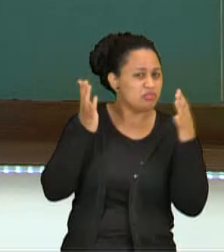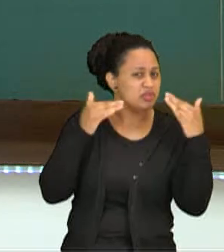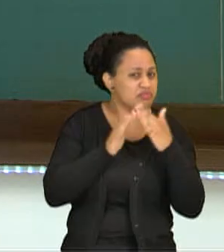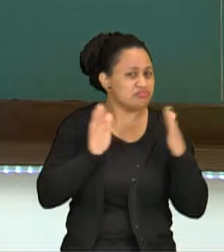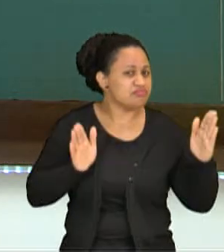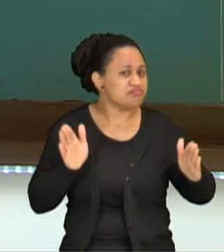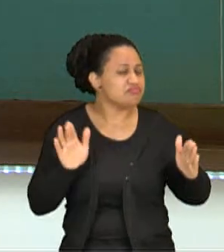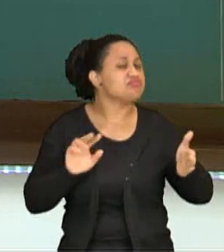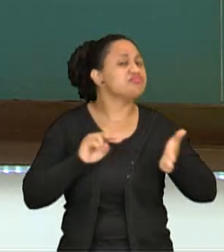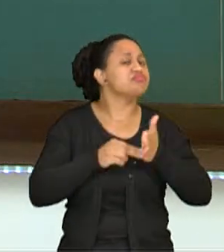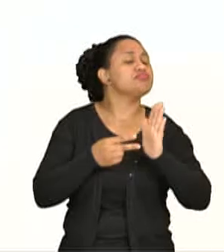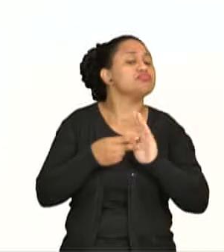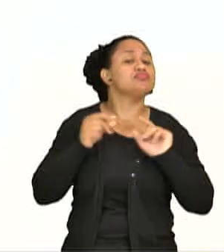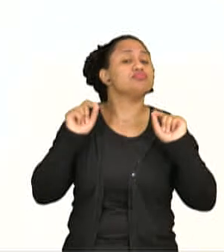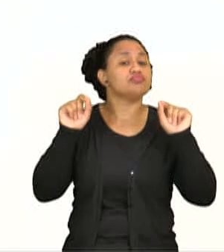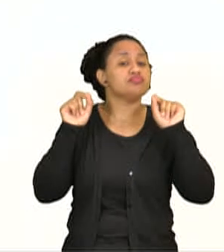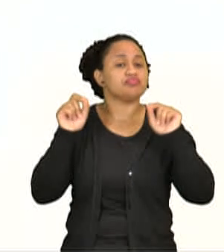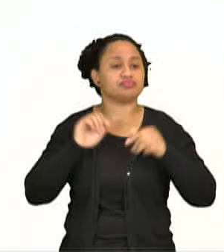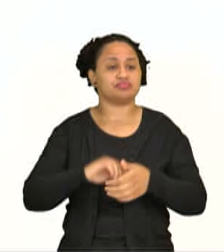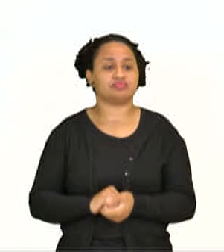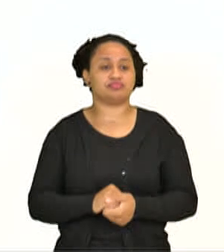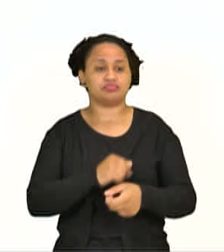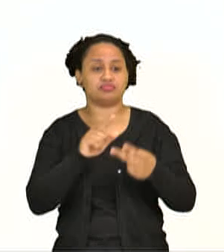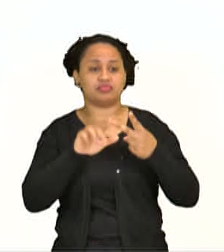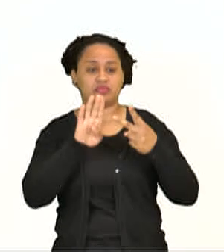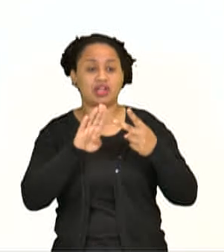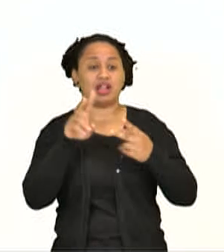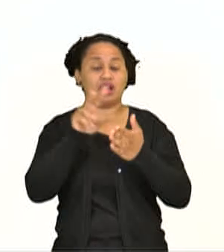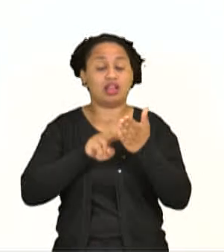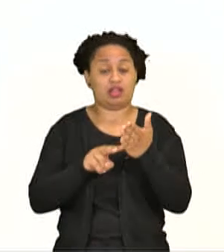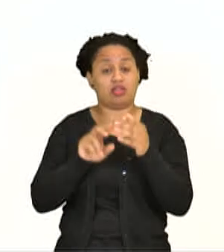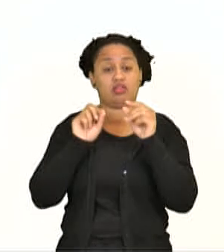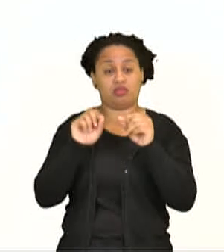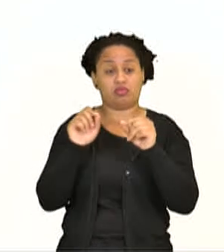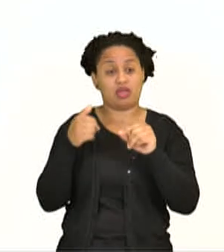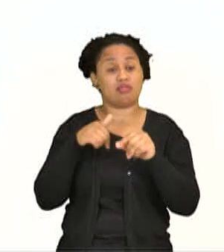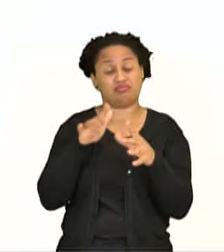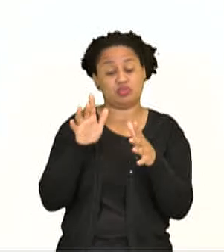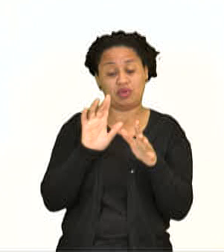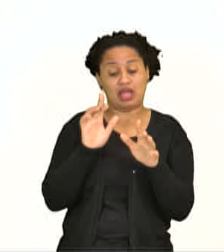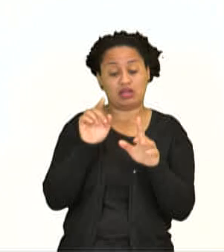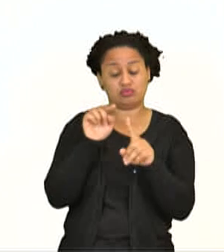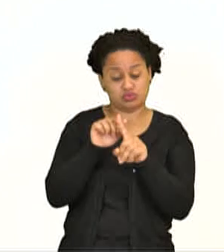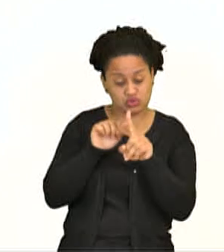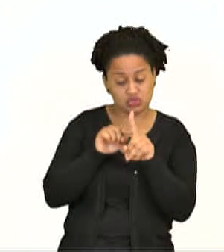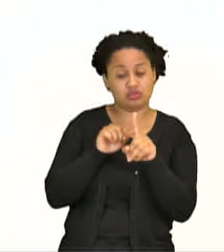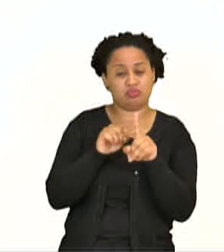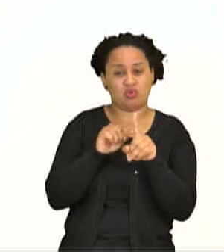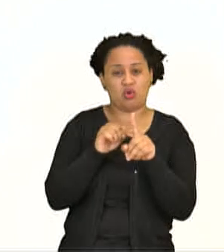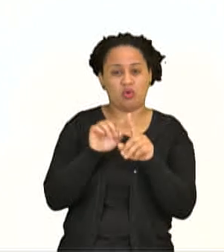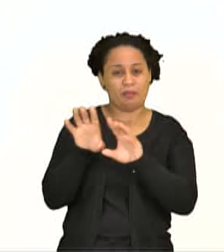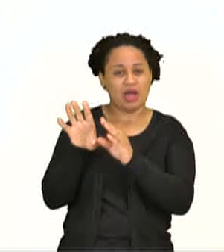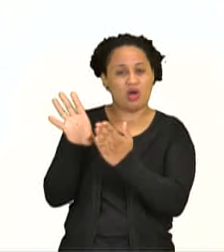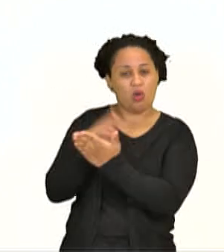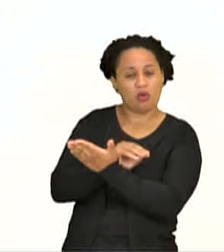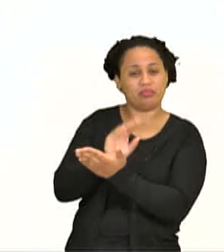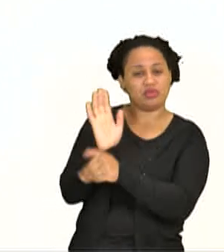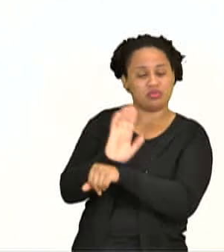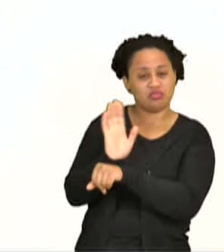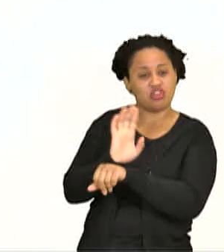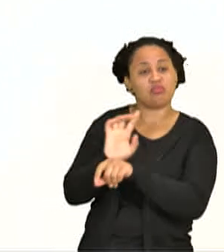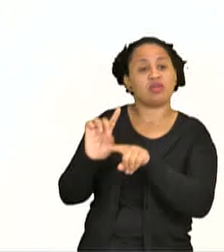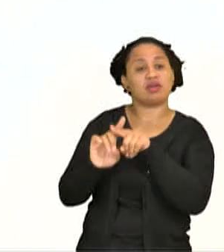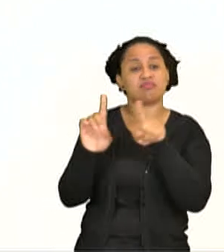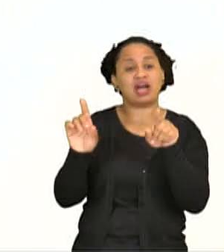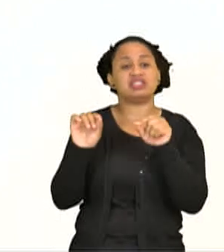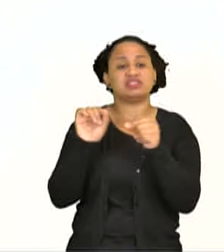isso? Releia, mais que uma versão, Sandra faz a irmã de Danny e também a vigarista